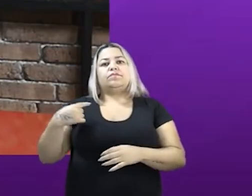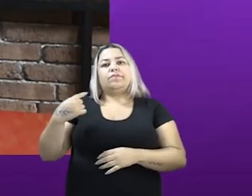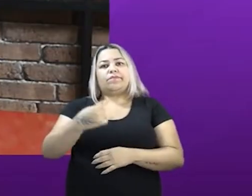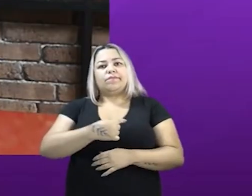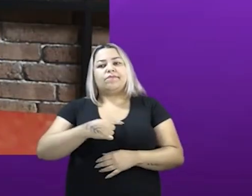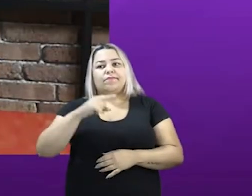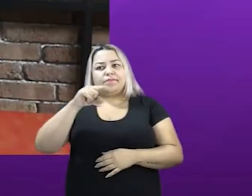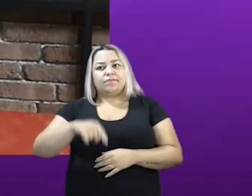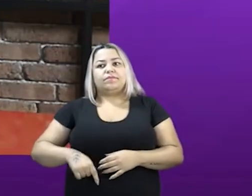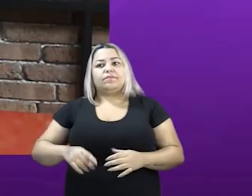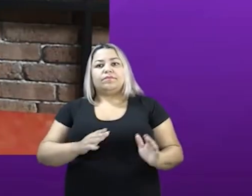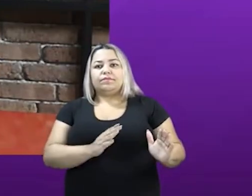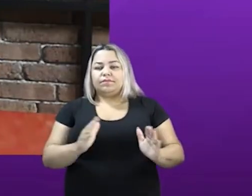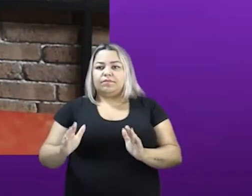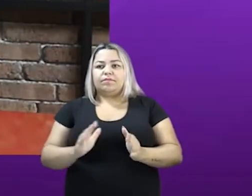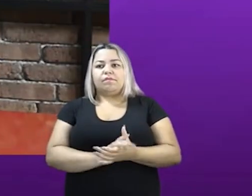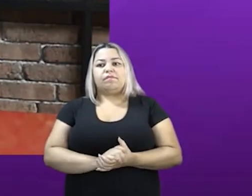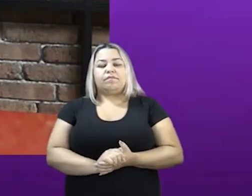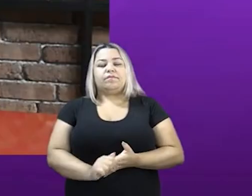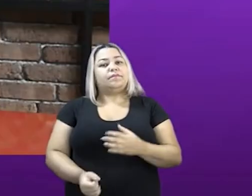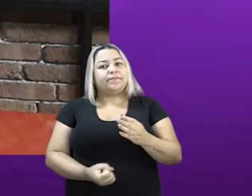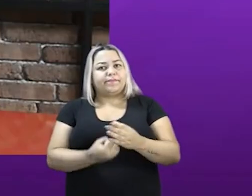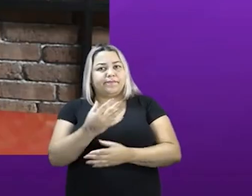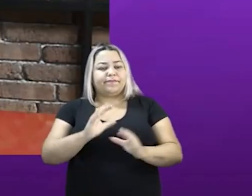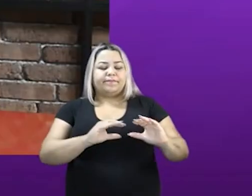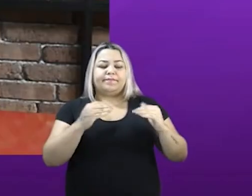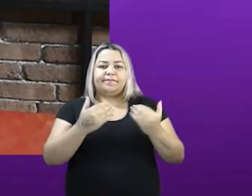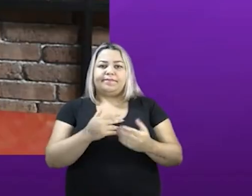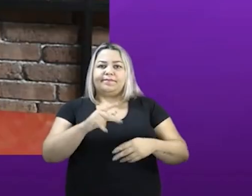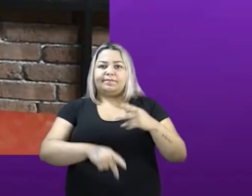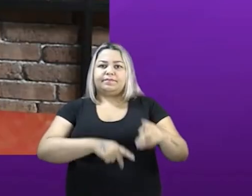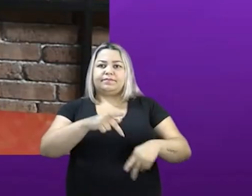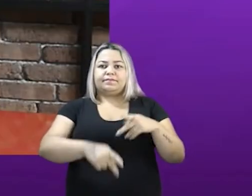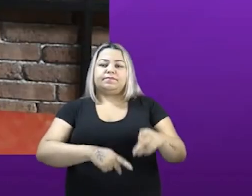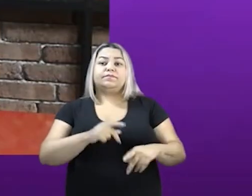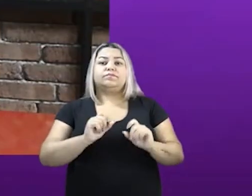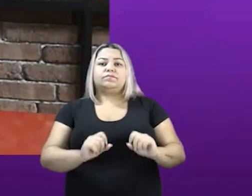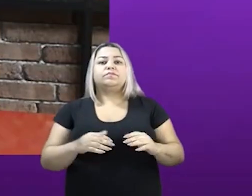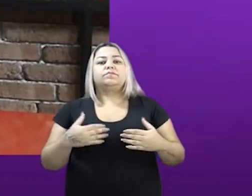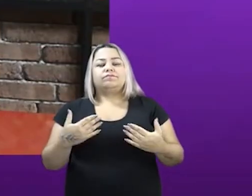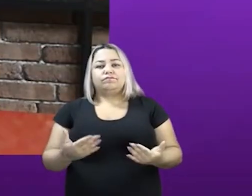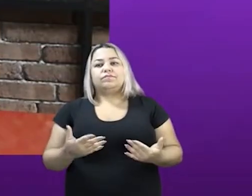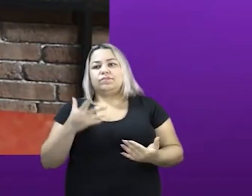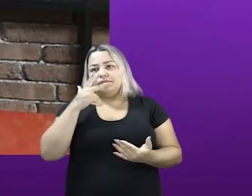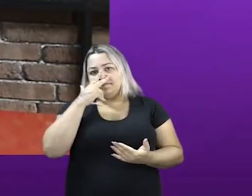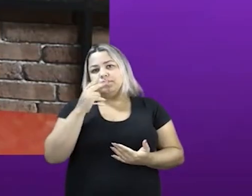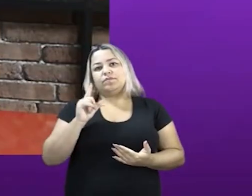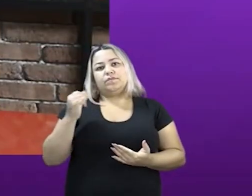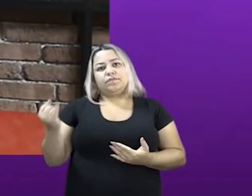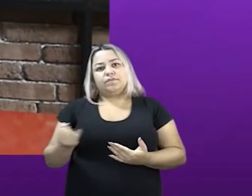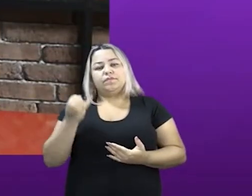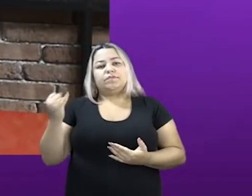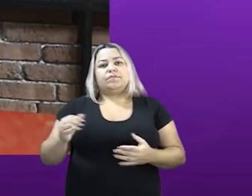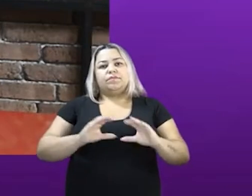né? A partir de um processo de criação de um coletivo de comunicação popular, né? Então, enfim, eu acho que é isso, né? Eu acho que é fundamental